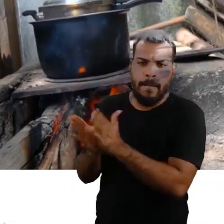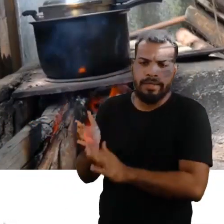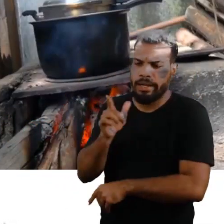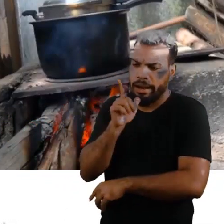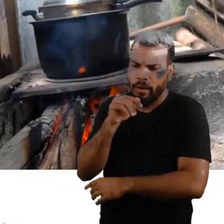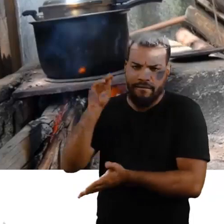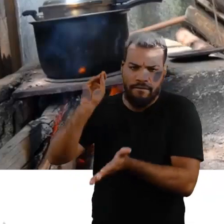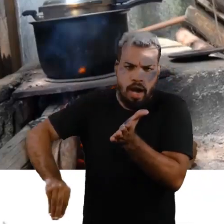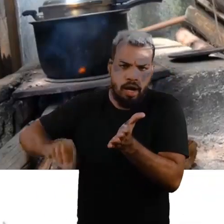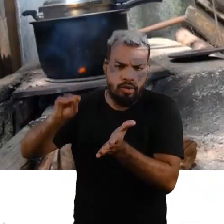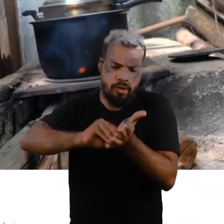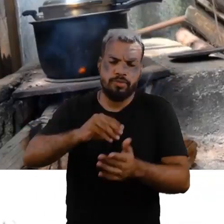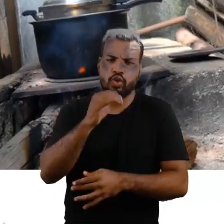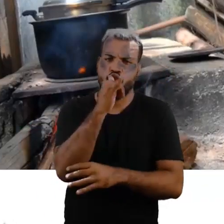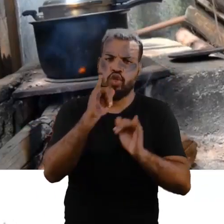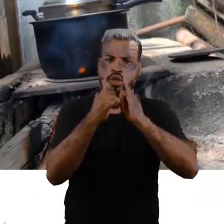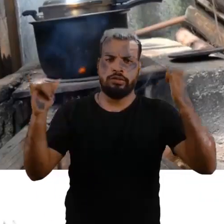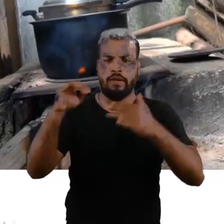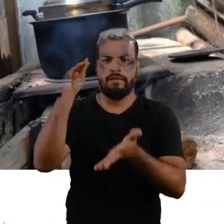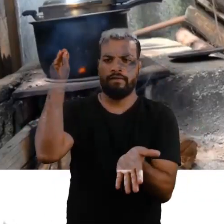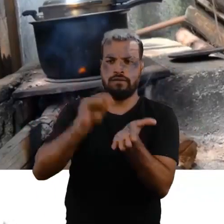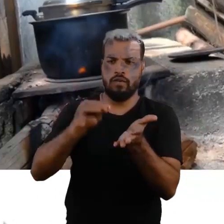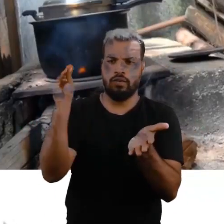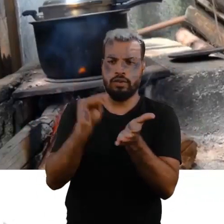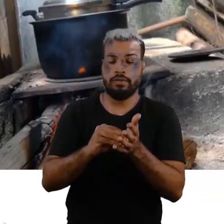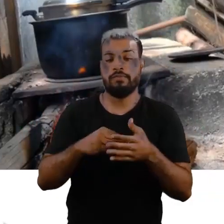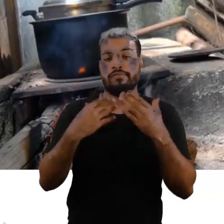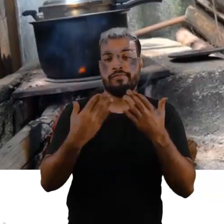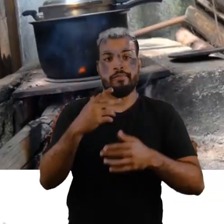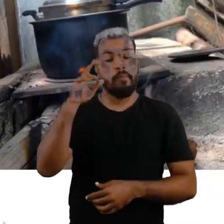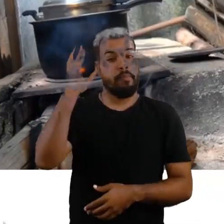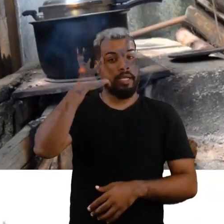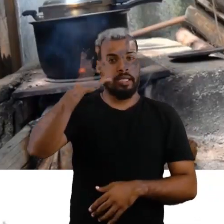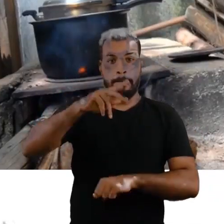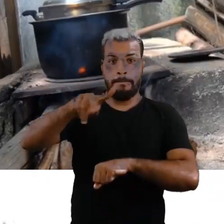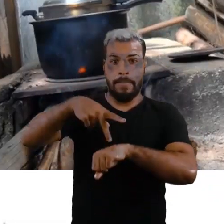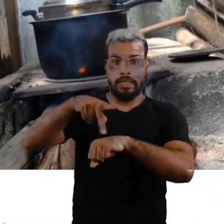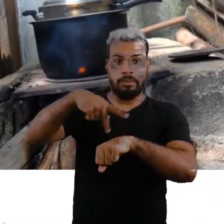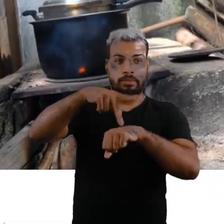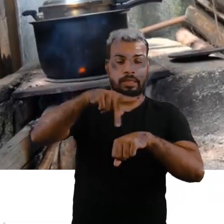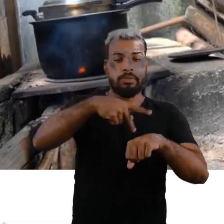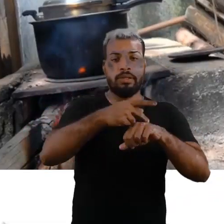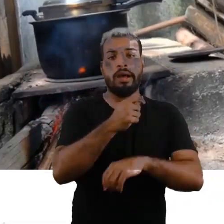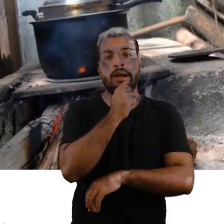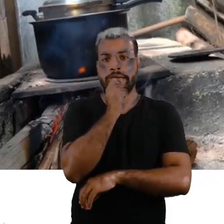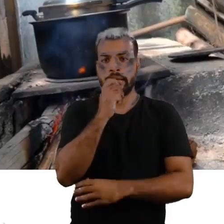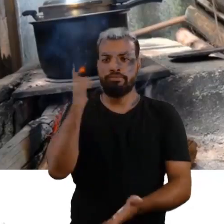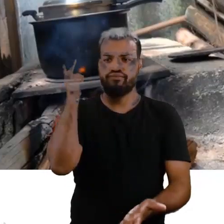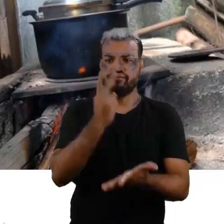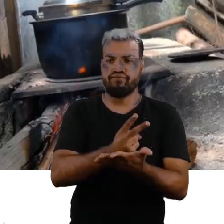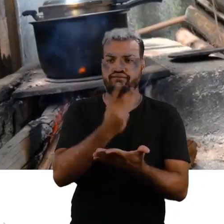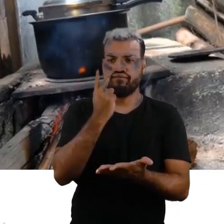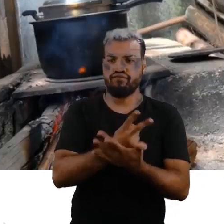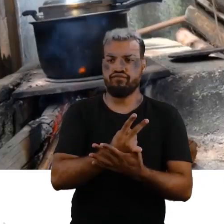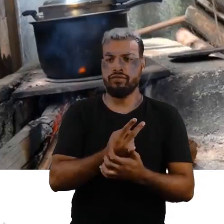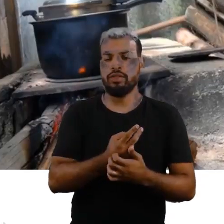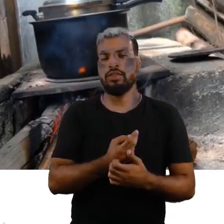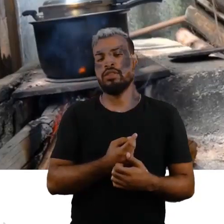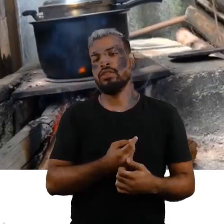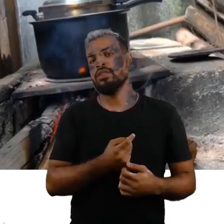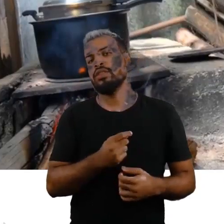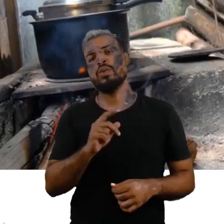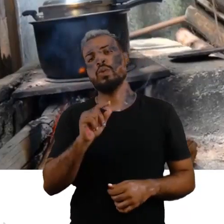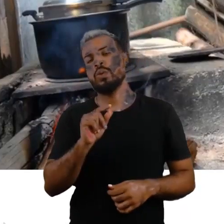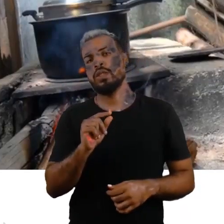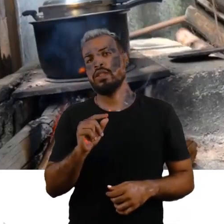Miséria, falta de água, falta de energia. Imagina que muitos países ainda utilizam